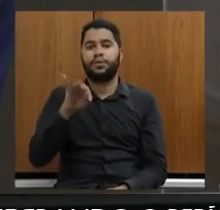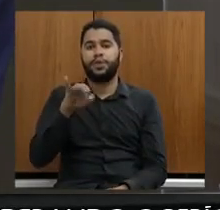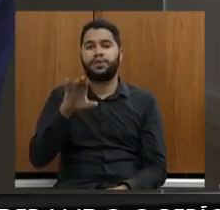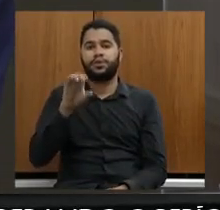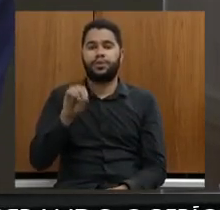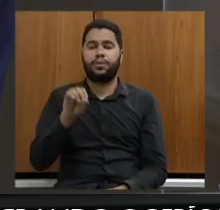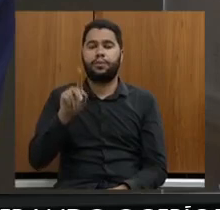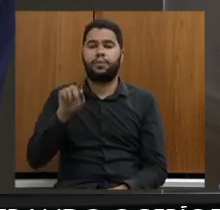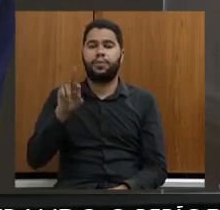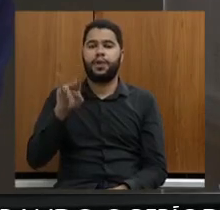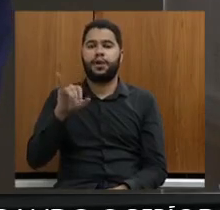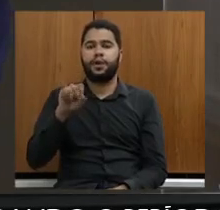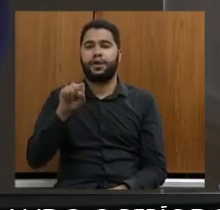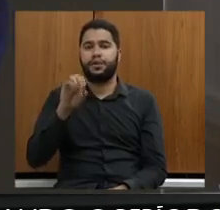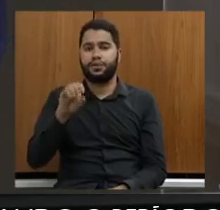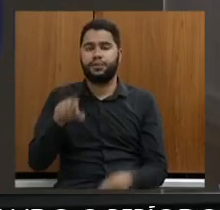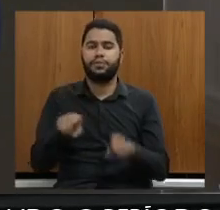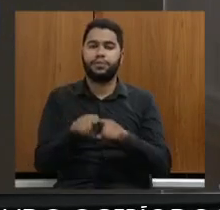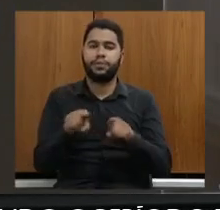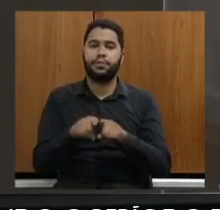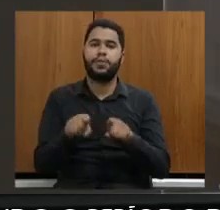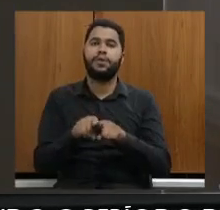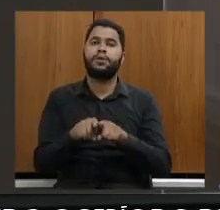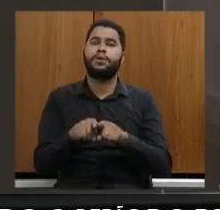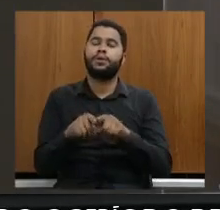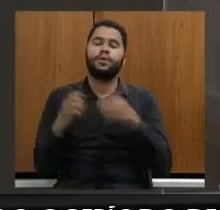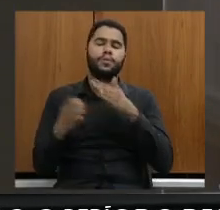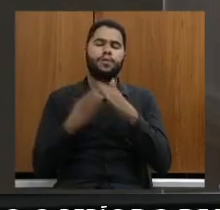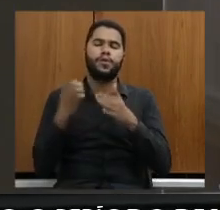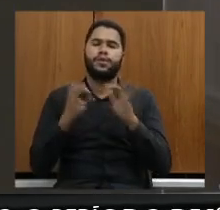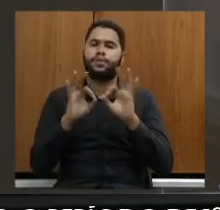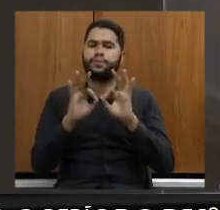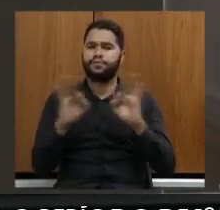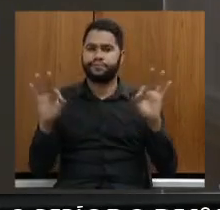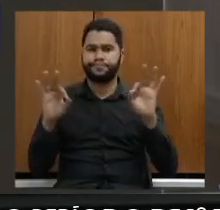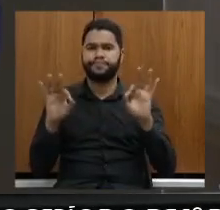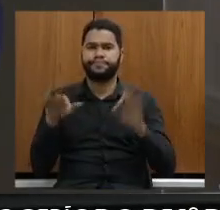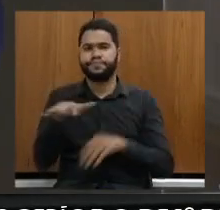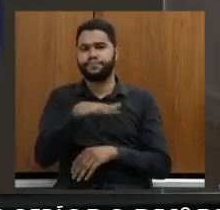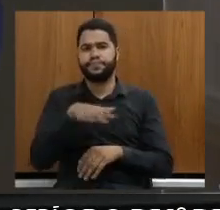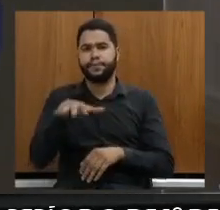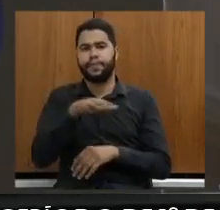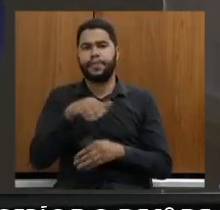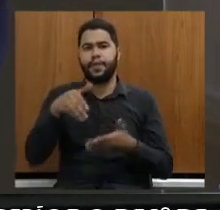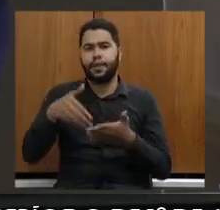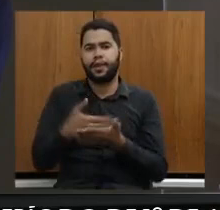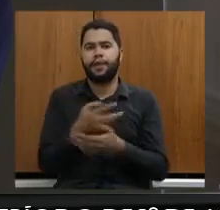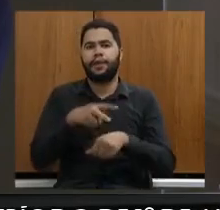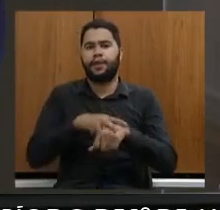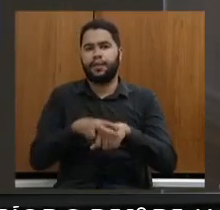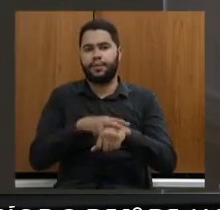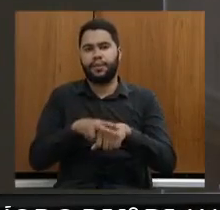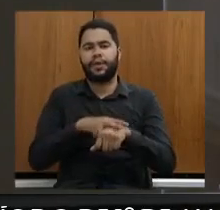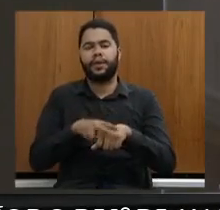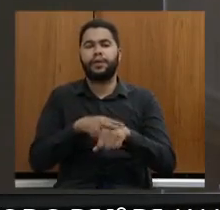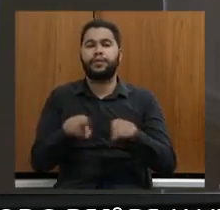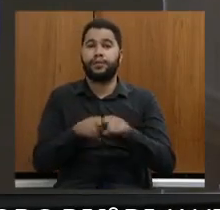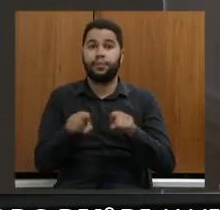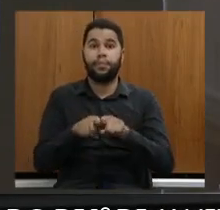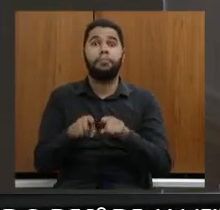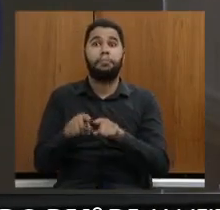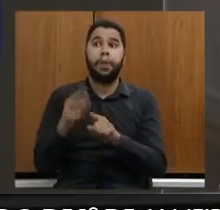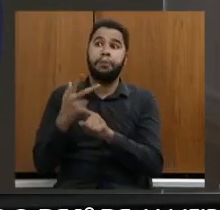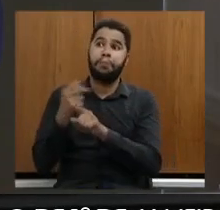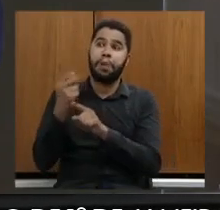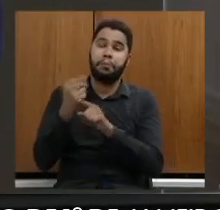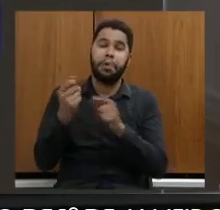a família José Carlos Gonçalves eo empresário Fantástico na hora do abacate do nosso azeite Paraíso hoje tá fazendo sucesso